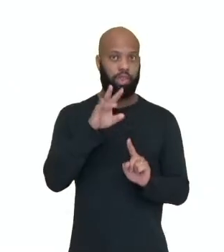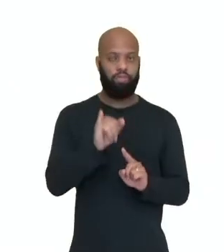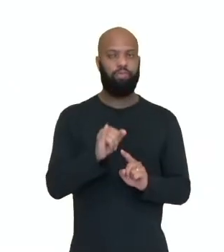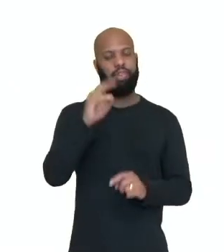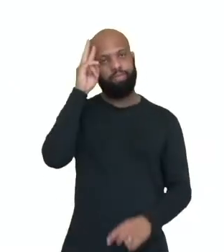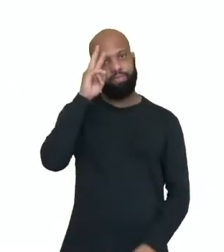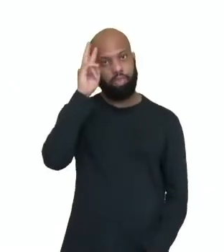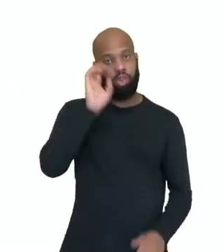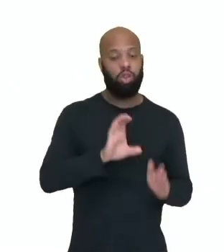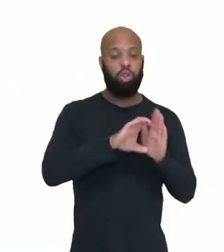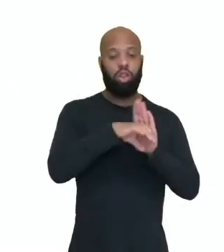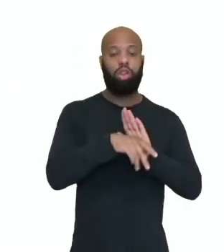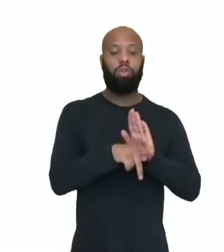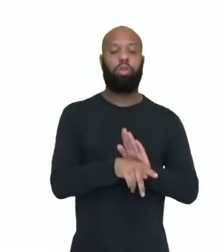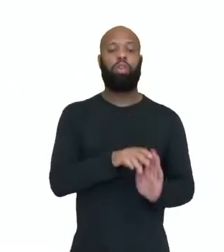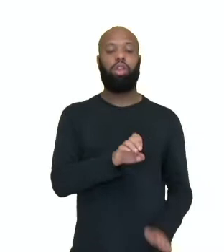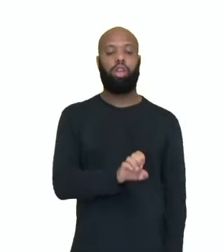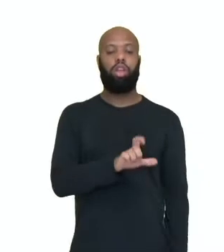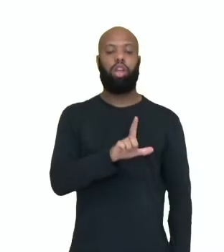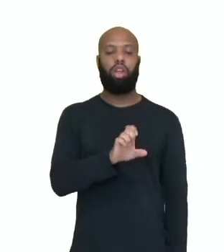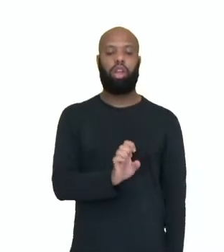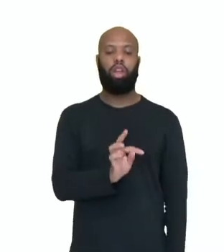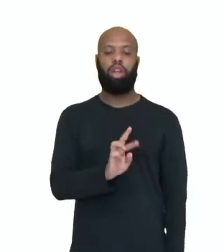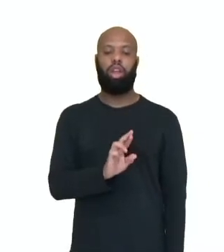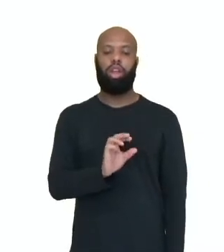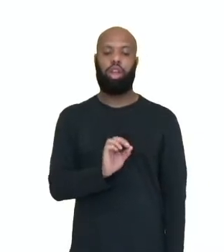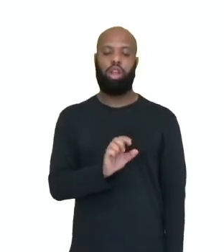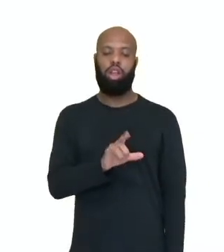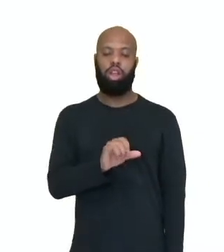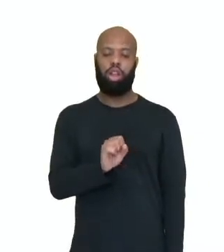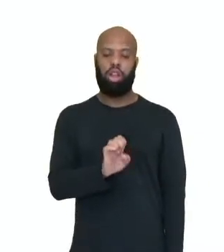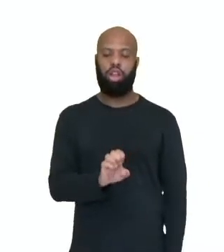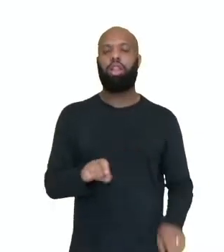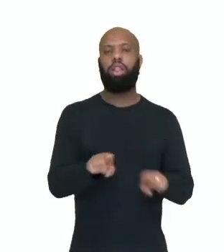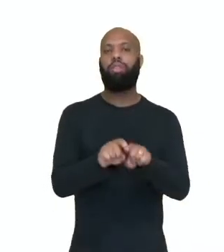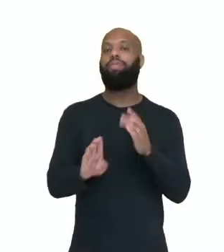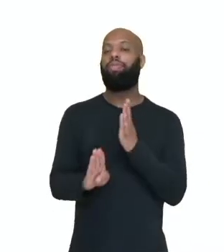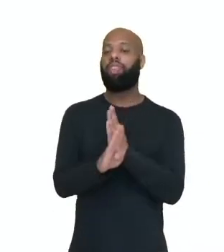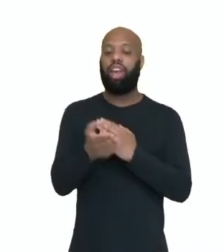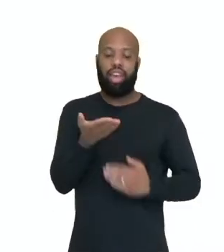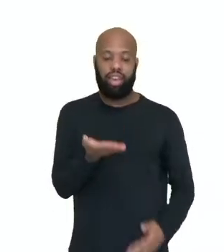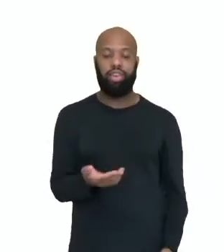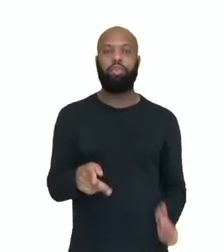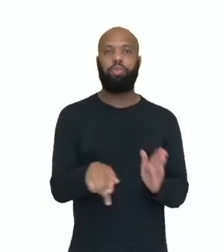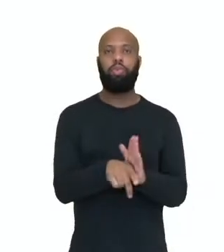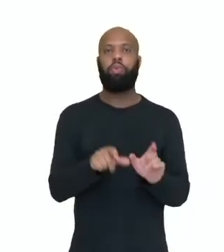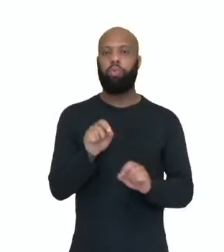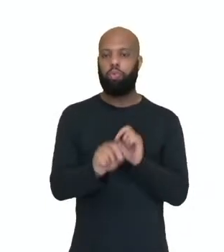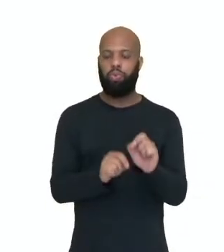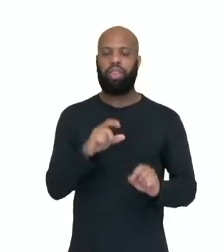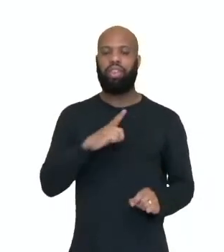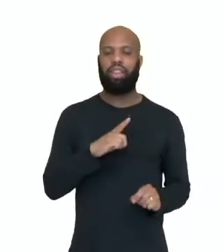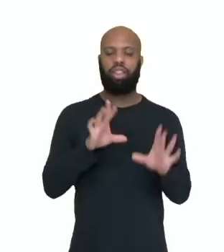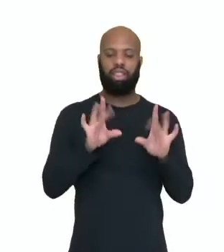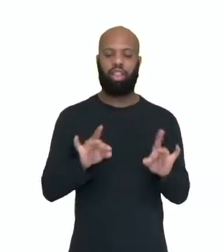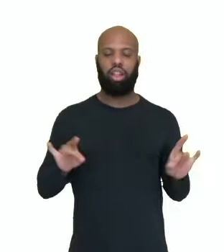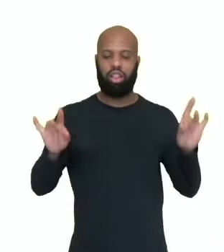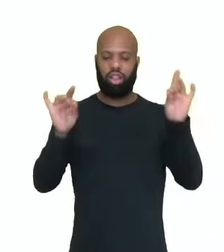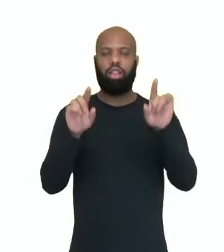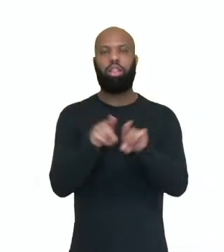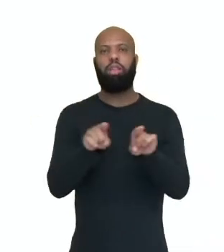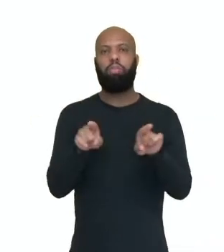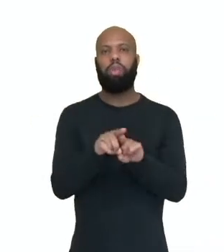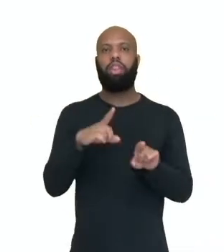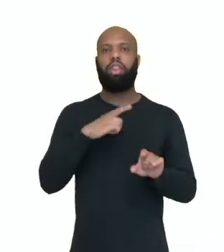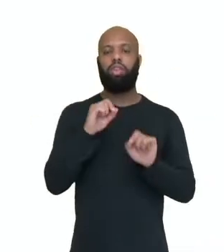o conceito de eletrólise, revisar a identificação da eletrólise em solução aquosa, identificar as